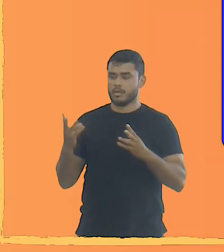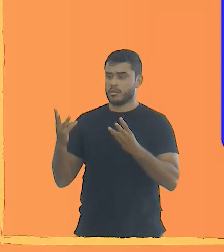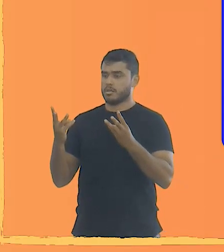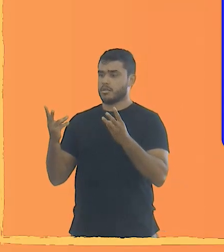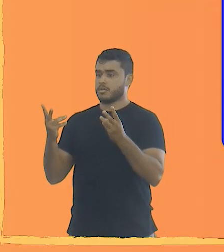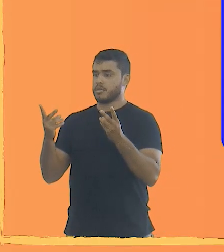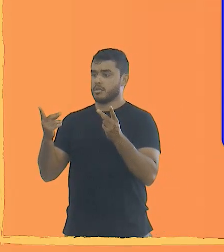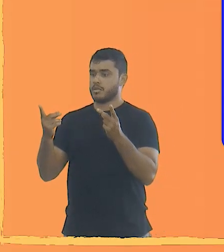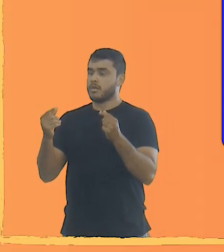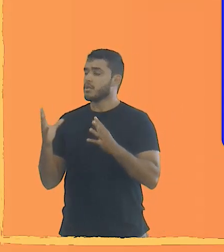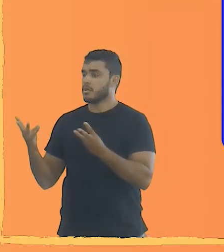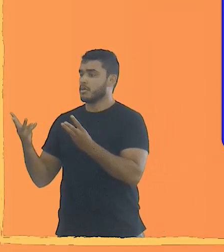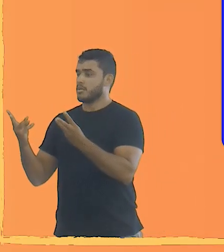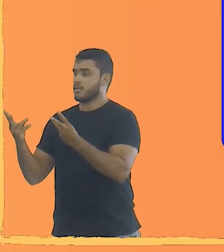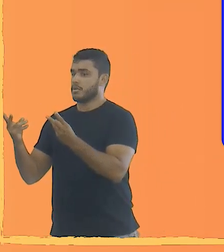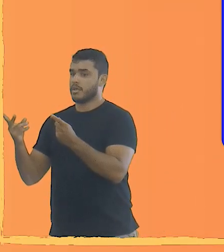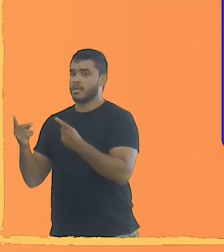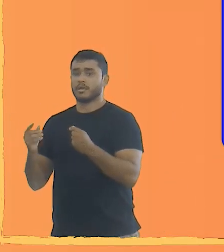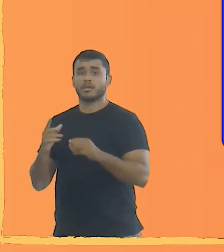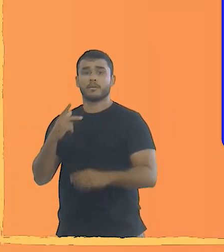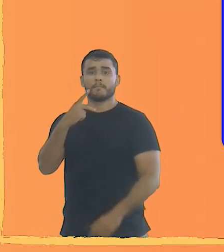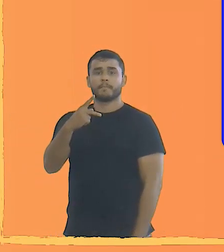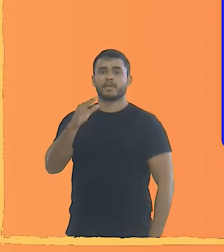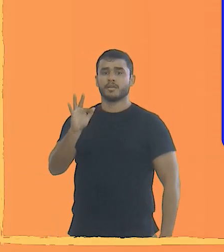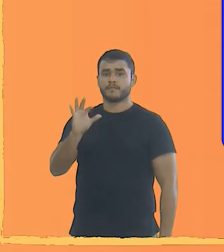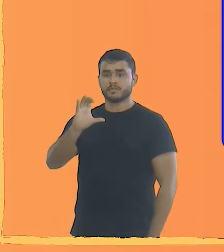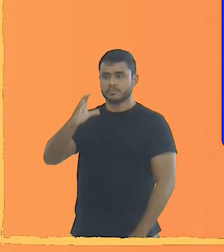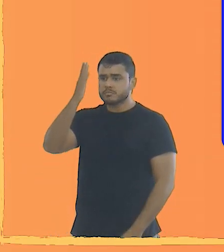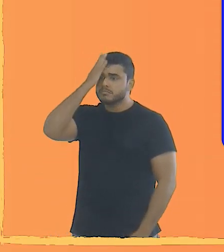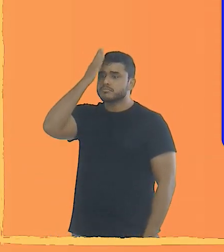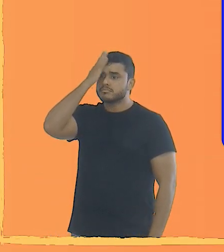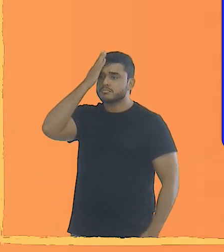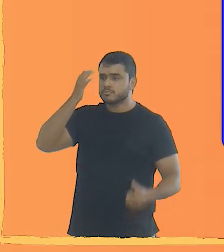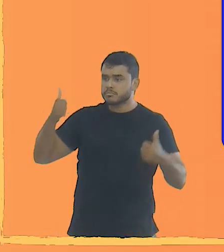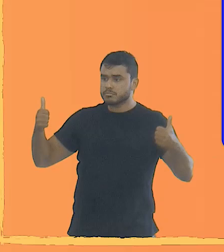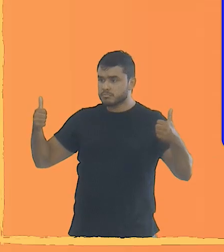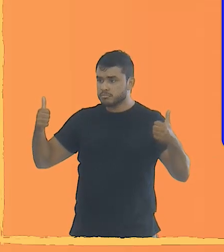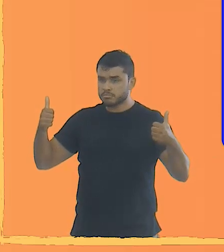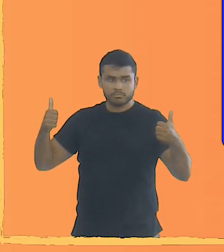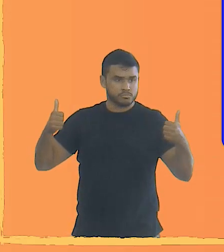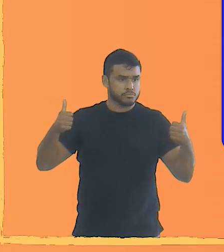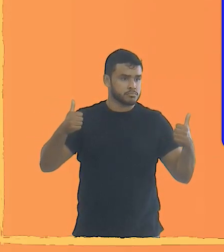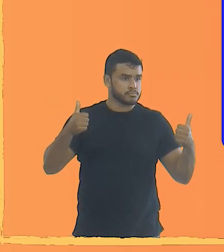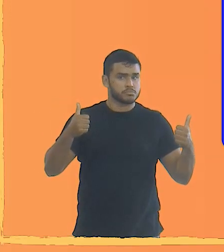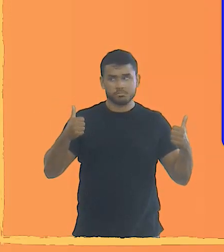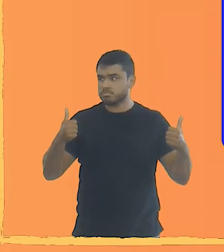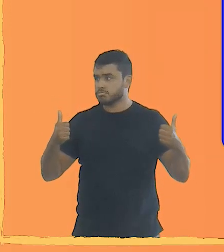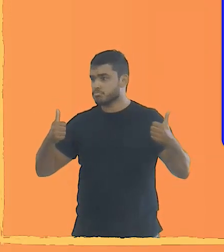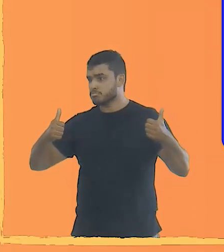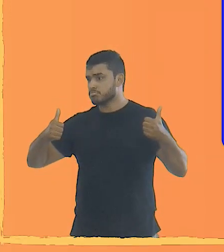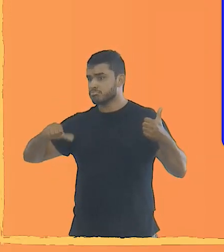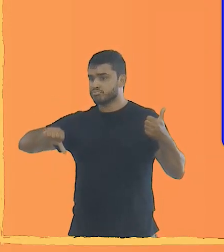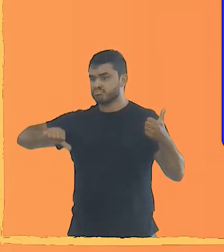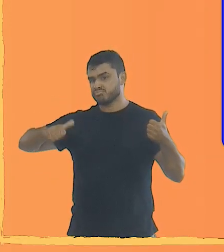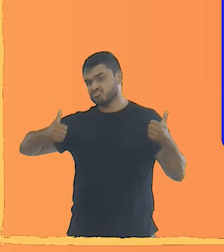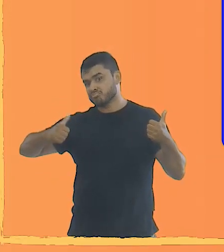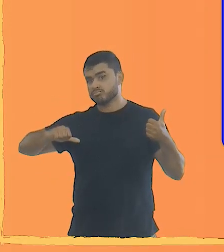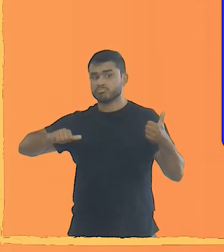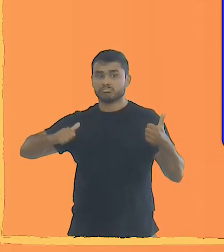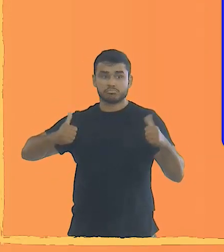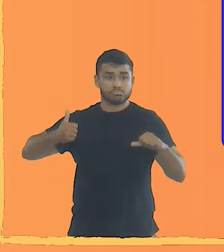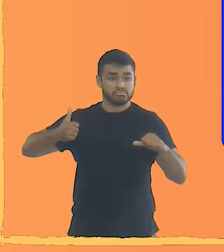princípio fundamental. Galera, para essa questão, de boa para vocês? Tranquilo? Show? Vamos mais